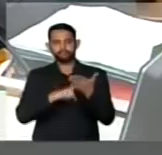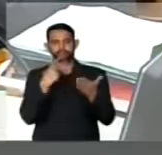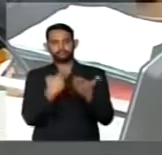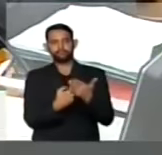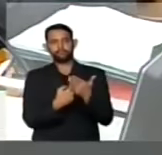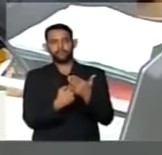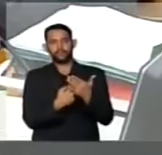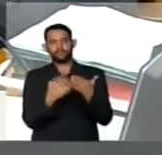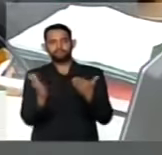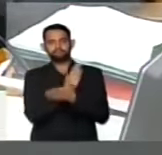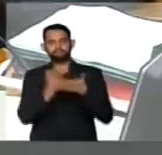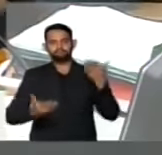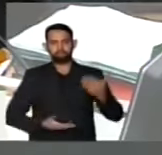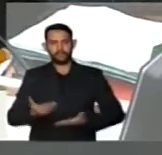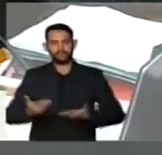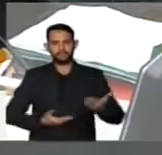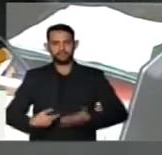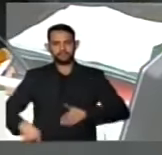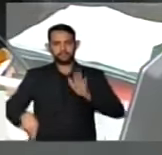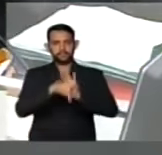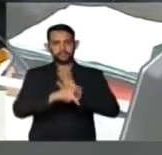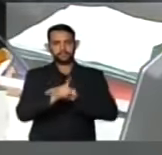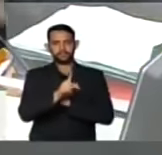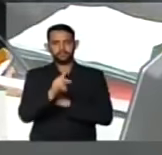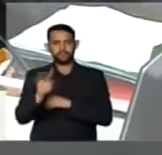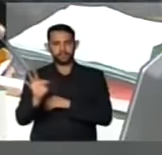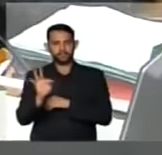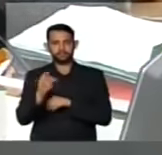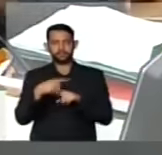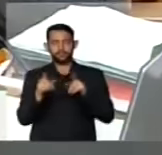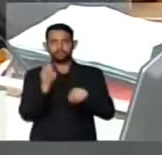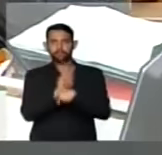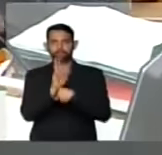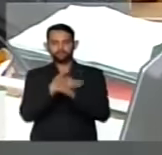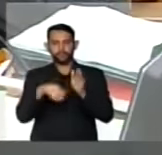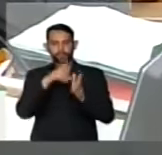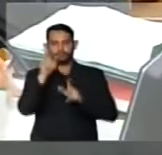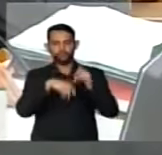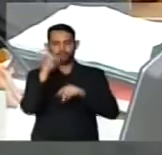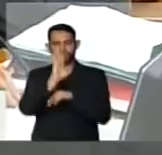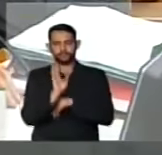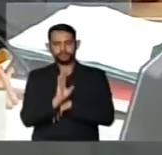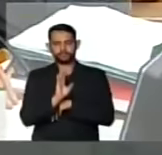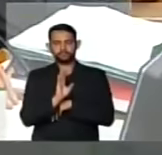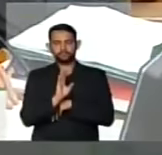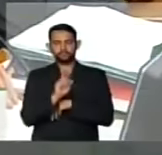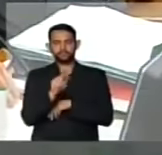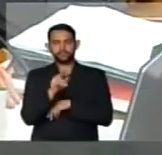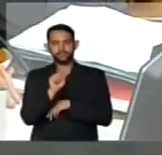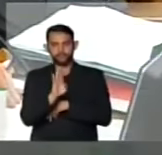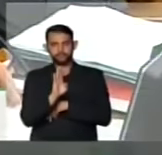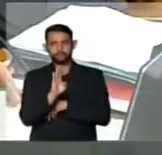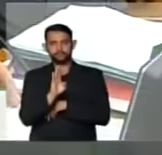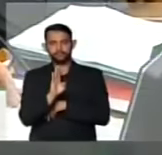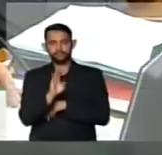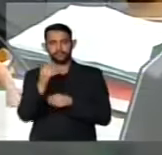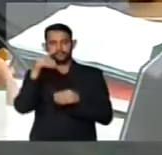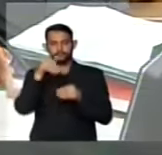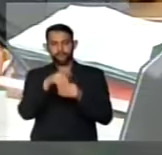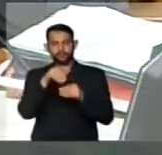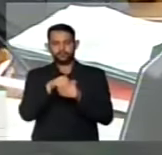interpretada a serviço do PT, mas sim em proteção de todos os brasileiros. O PSDB